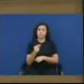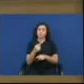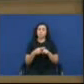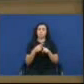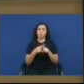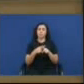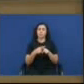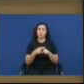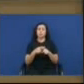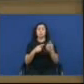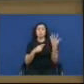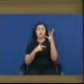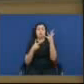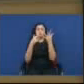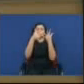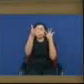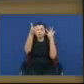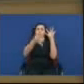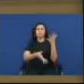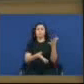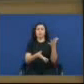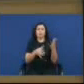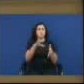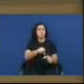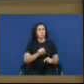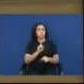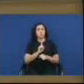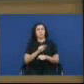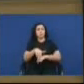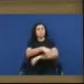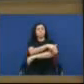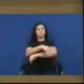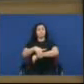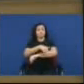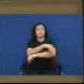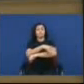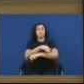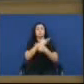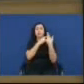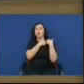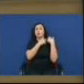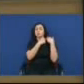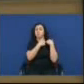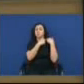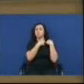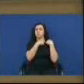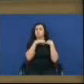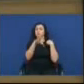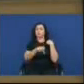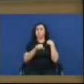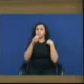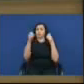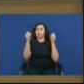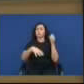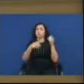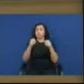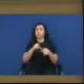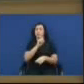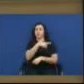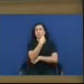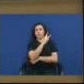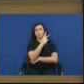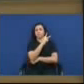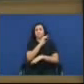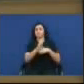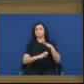conta de ter feito a poda e deixado os restos da poda na via pública. Porque a responsabilidade da coleta dos restos da poda é